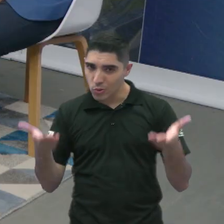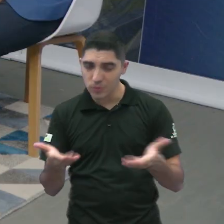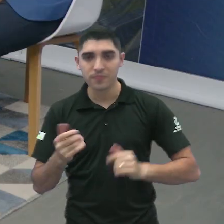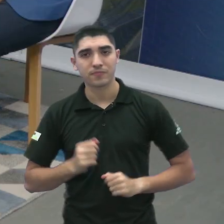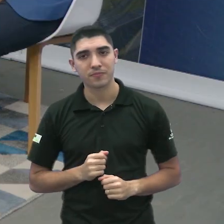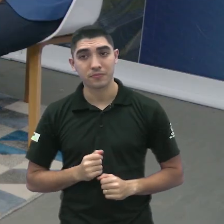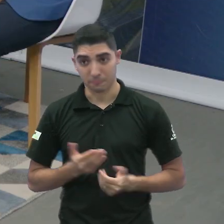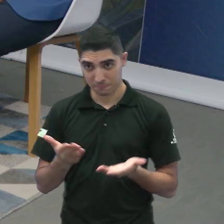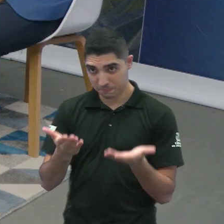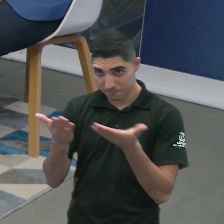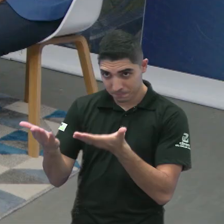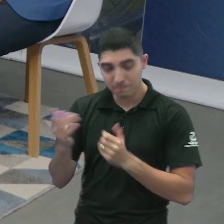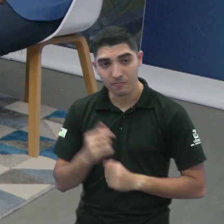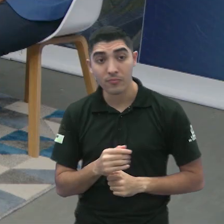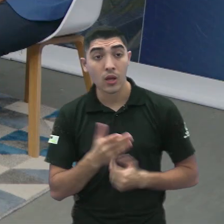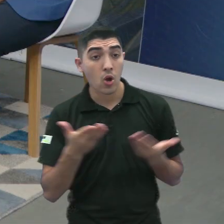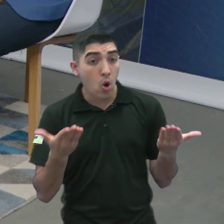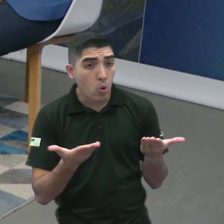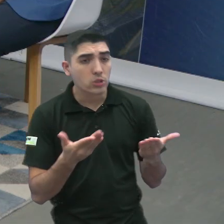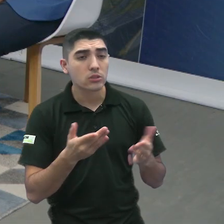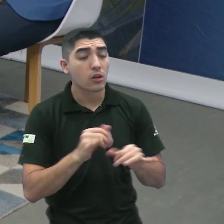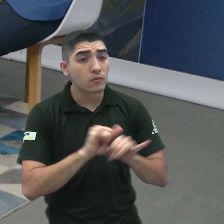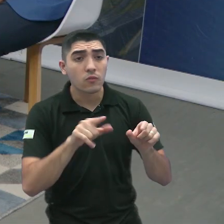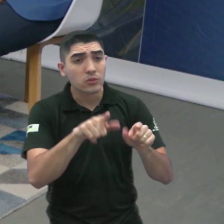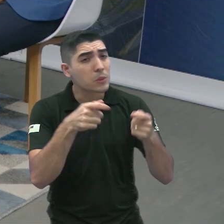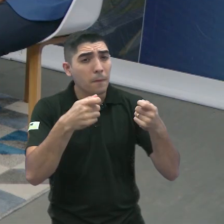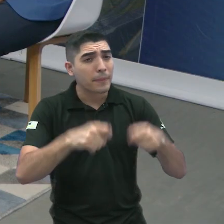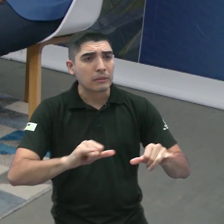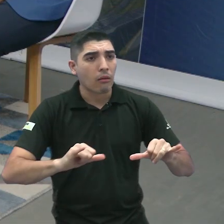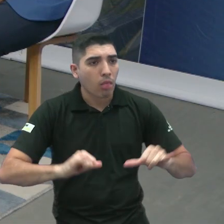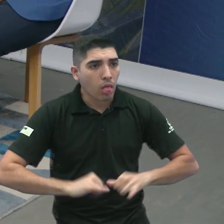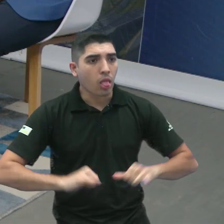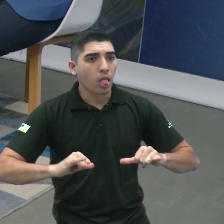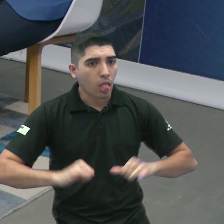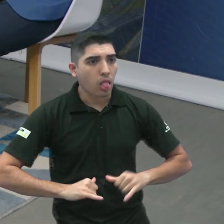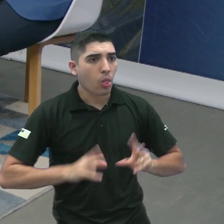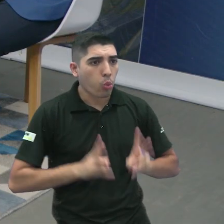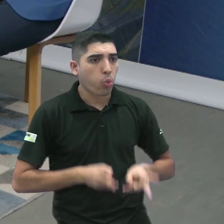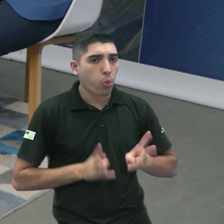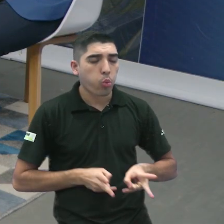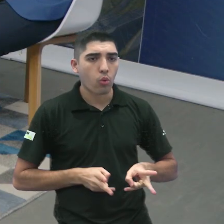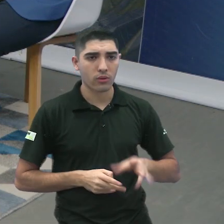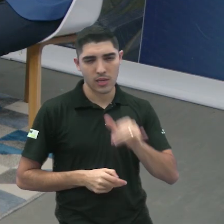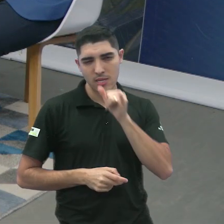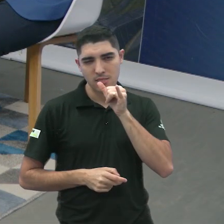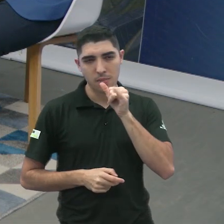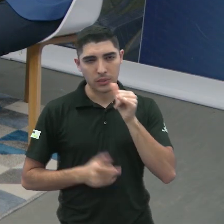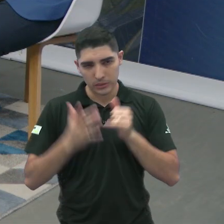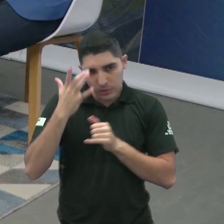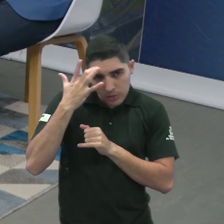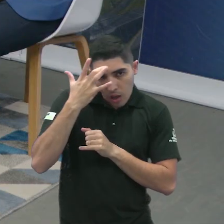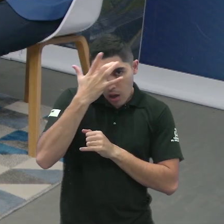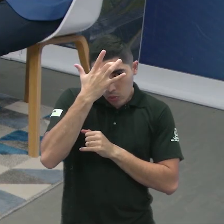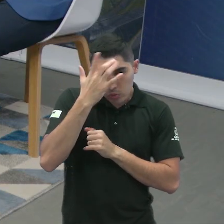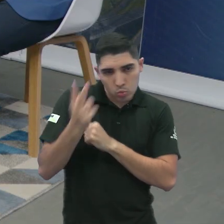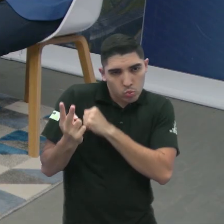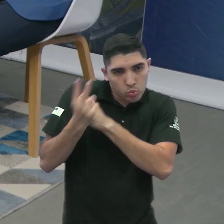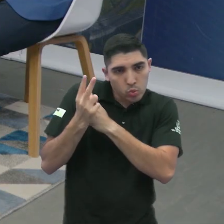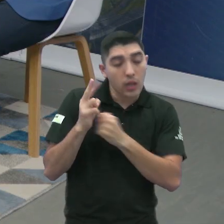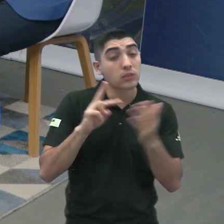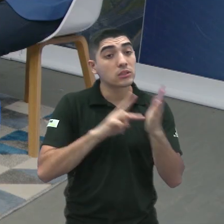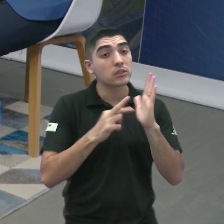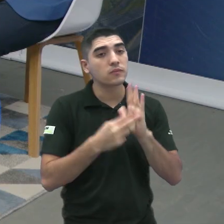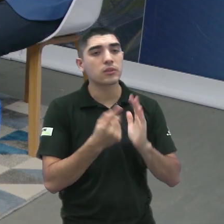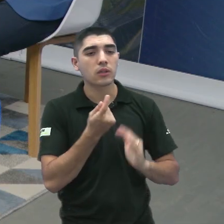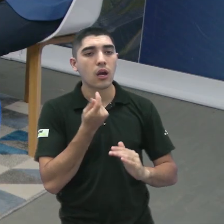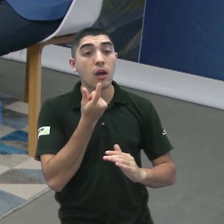não precisa ficar sofrendo. Eu acho que a mensagem mais importante é essa que vocês falaram. Cuidado em saúde, não só em saúde mental, é investimento, não é